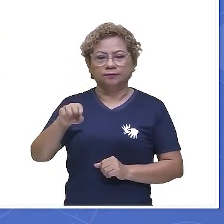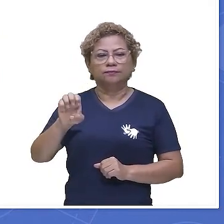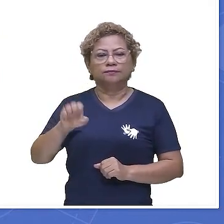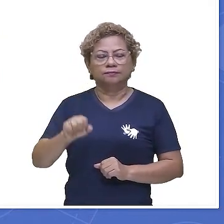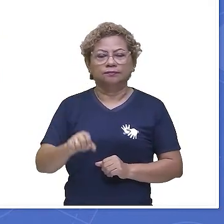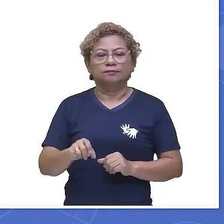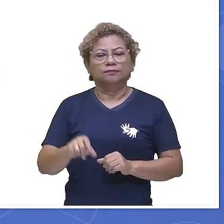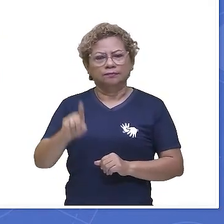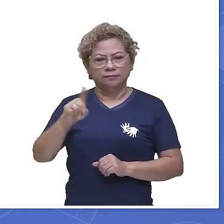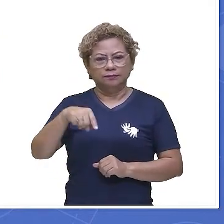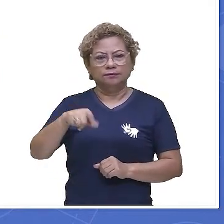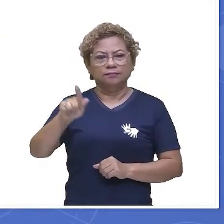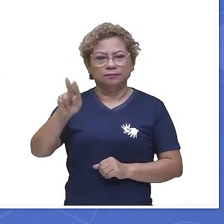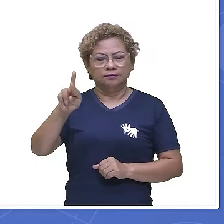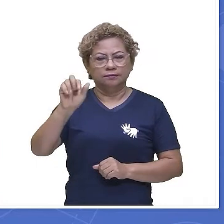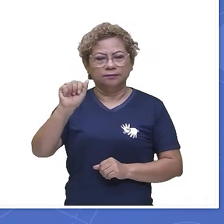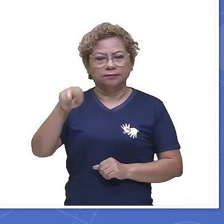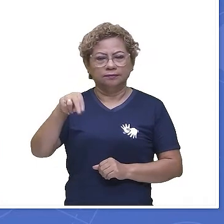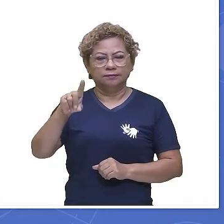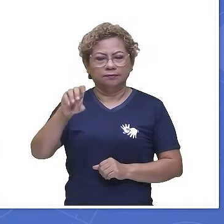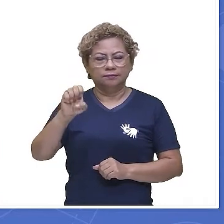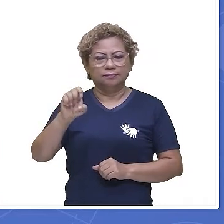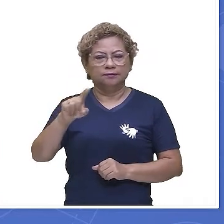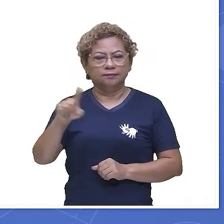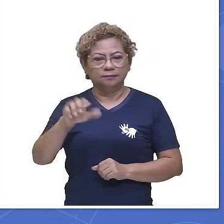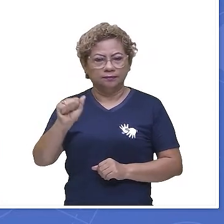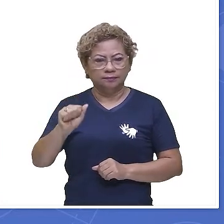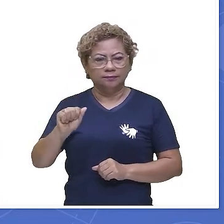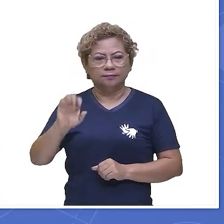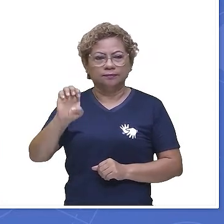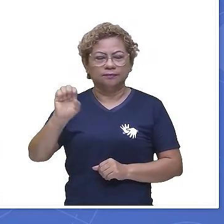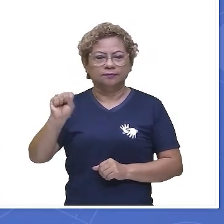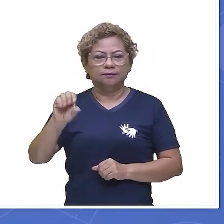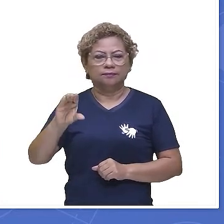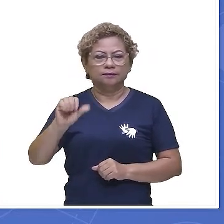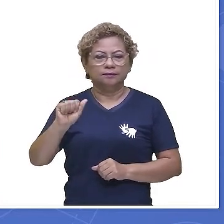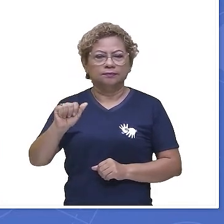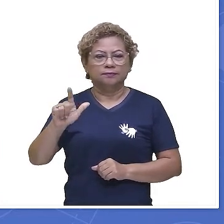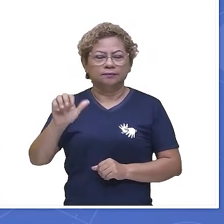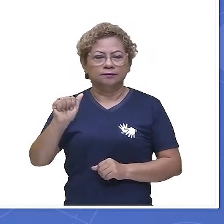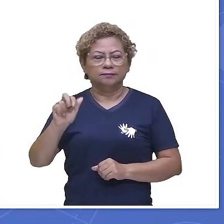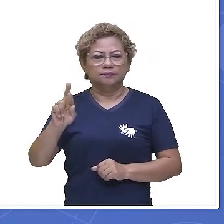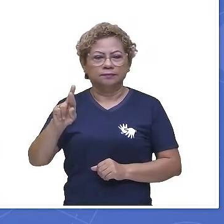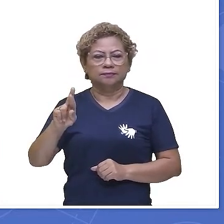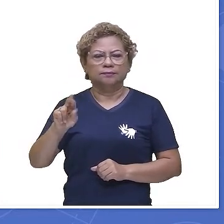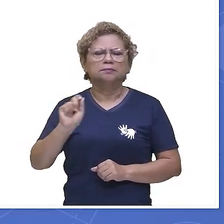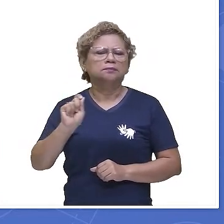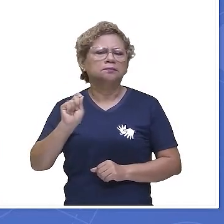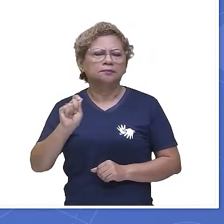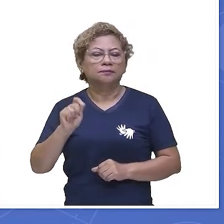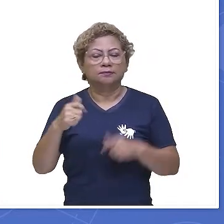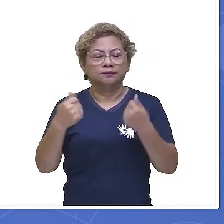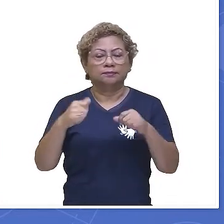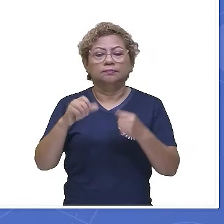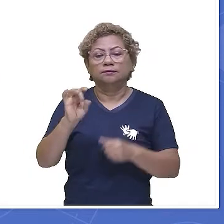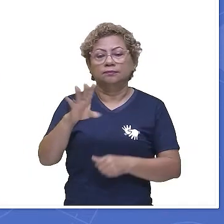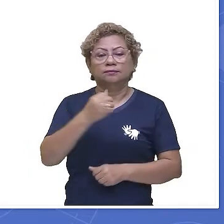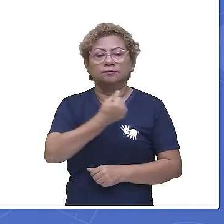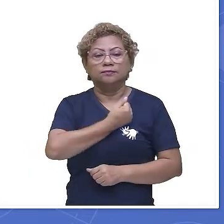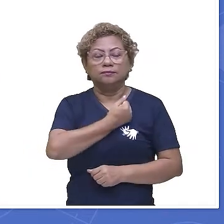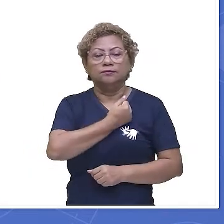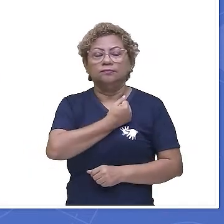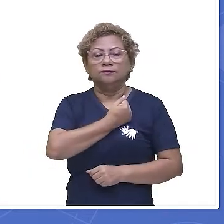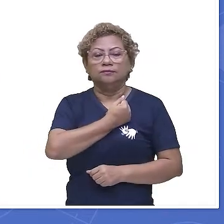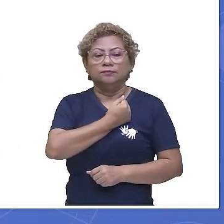grandeza escalar. Por quê? Por que ele vai ser? Porque eu preciso só de um número, por exemplo, 3 e mais uma unidade de